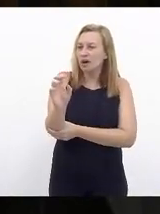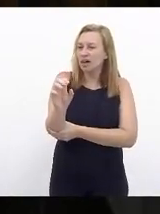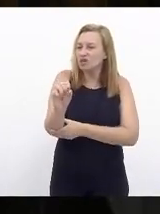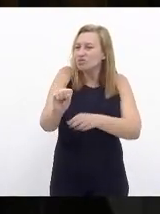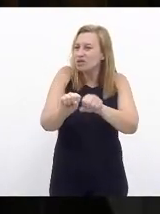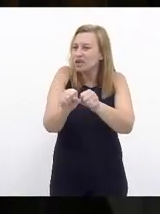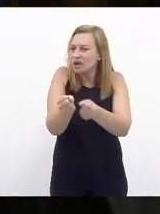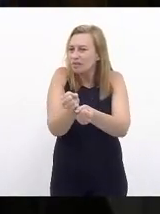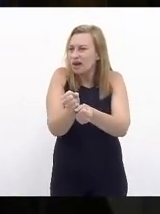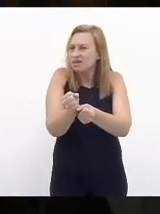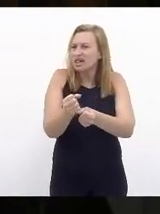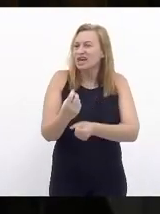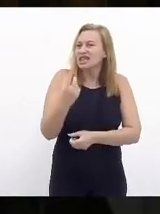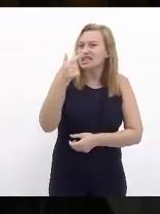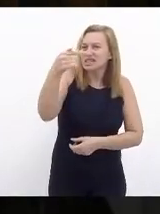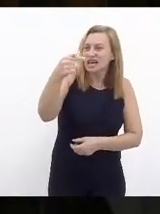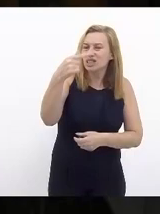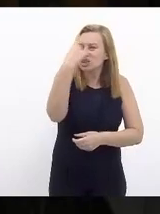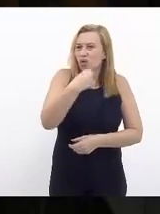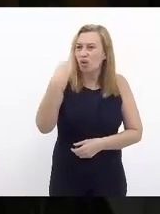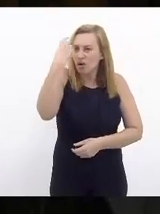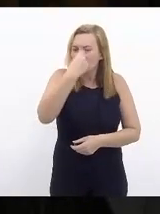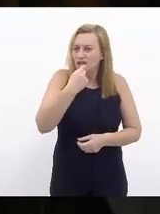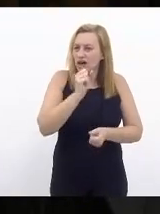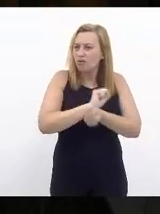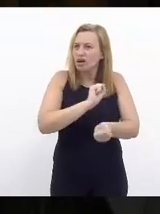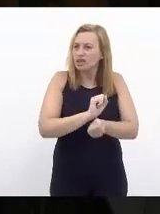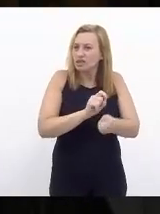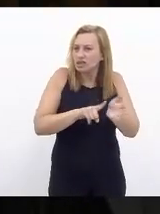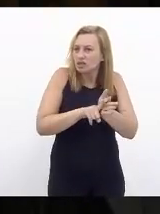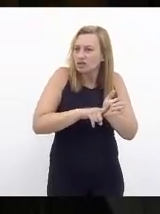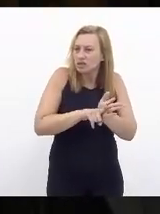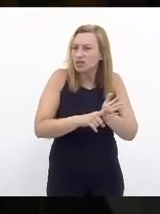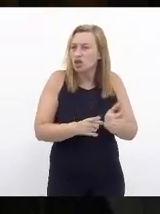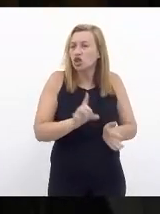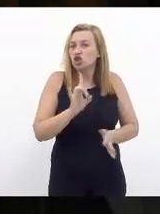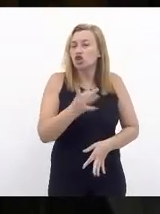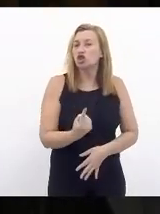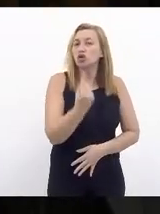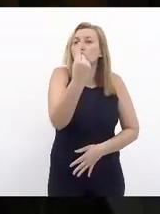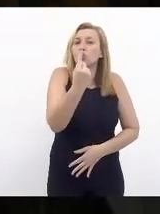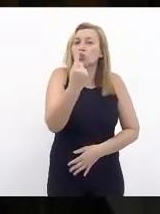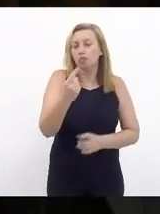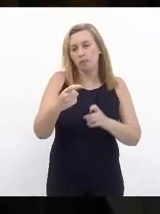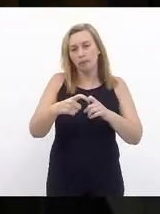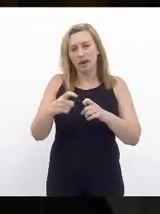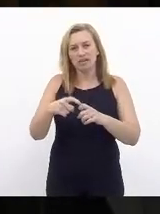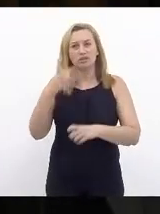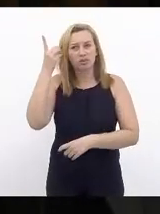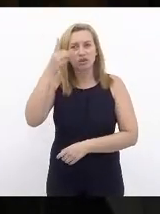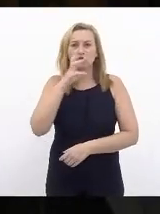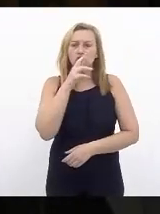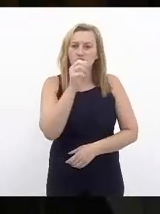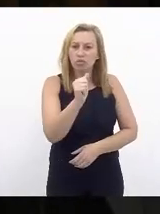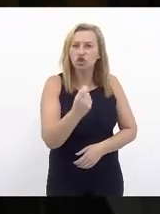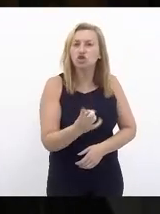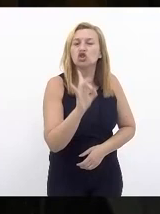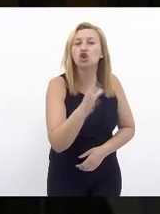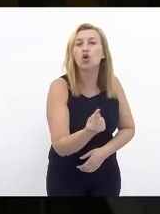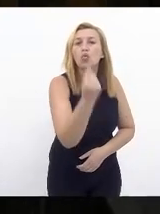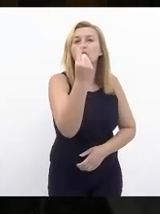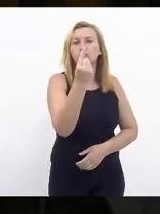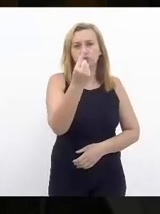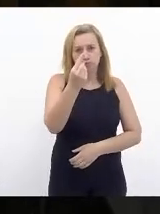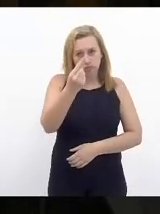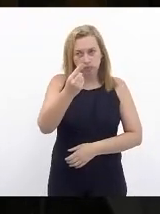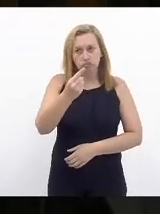estava 7 horas esperando uma revisão, porque só tinha 1 médico, deputado Rodrigo Amorim, atendendo os